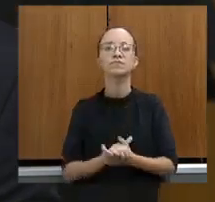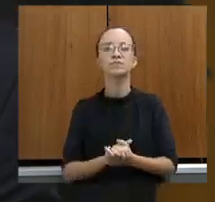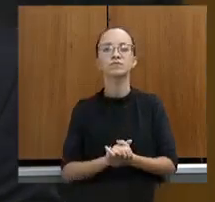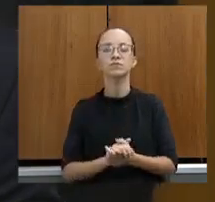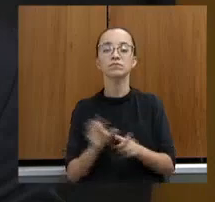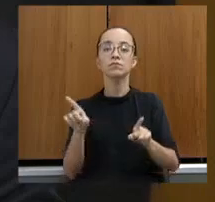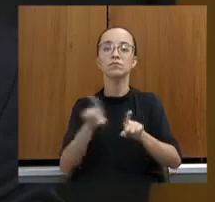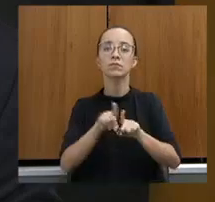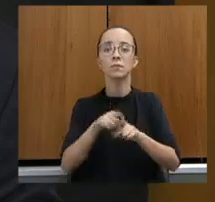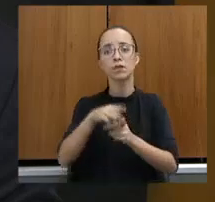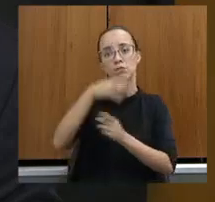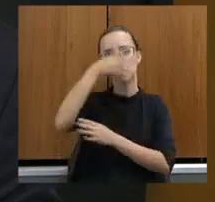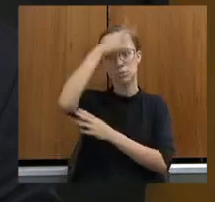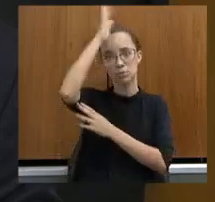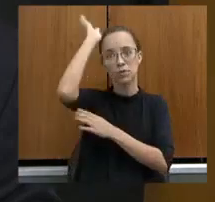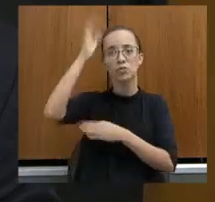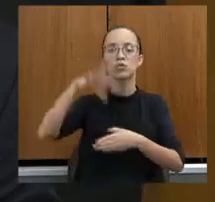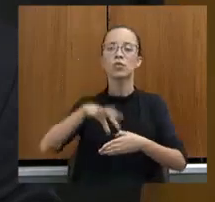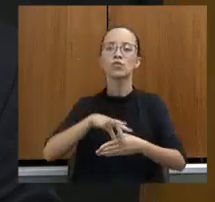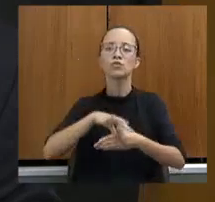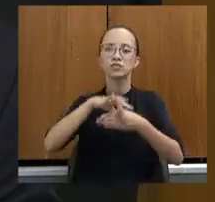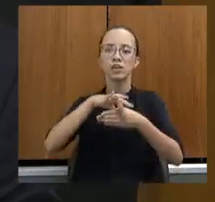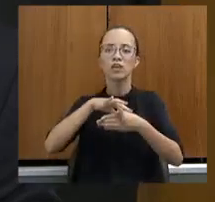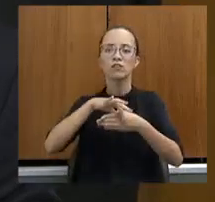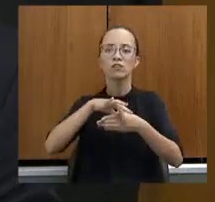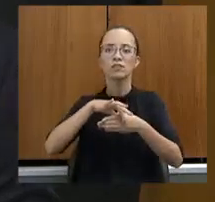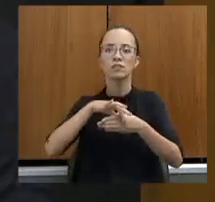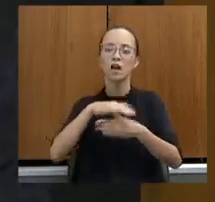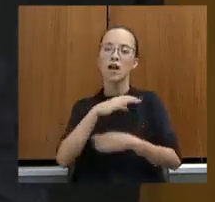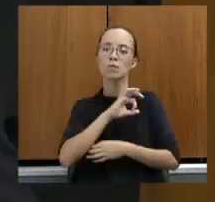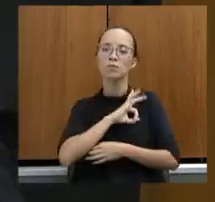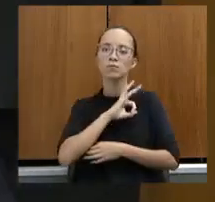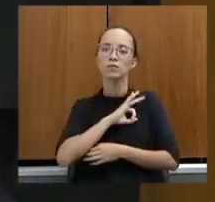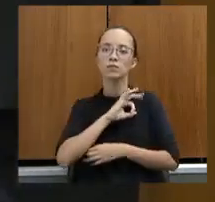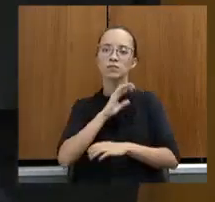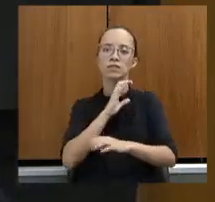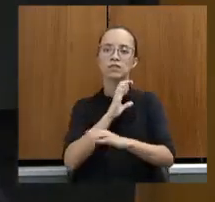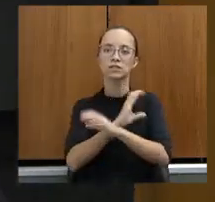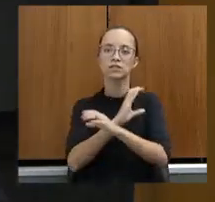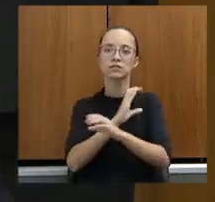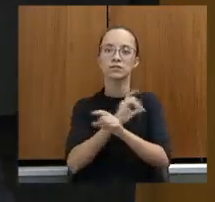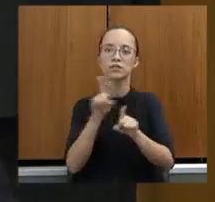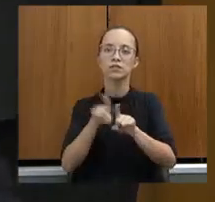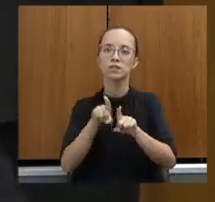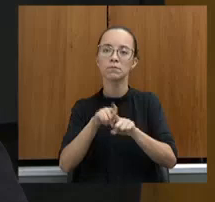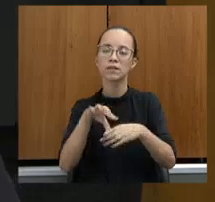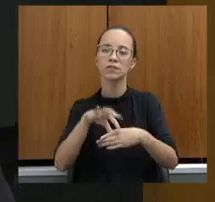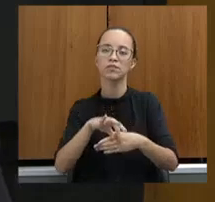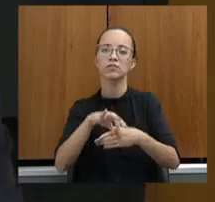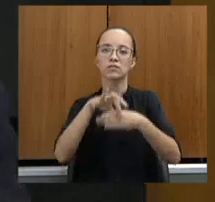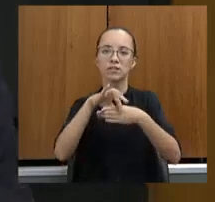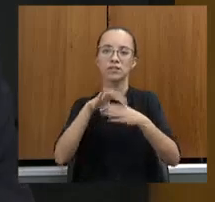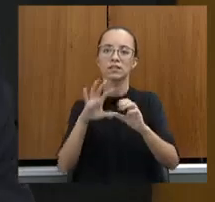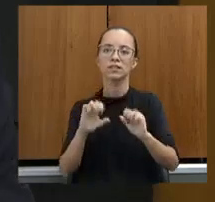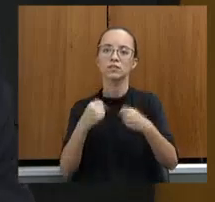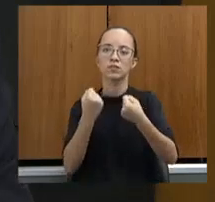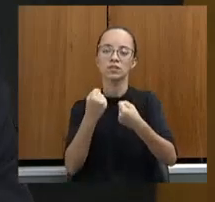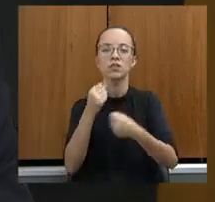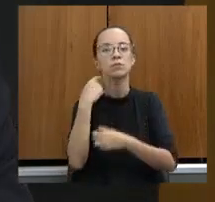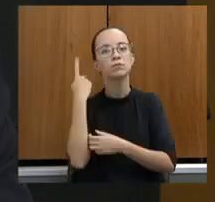comandando os bombeiros o chefe da Polícia Civil Secretário de Segurança Pública queria saudar que os